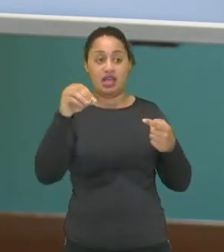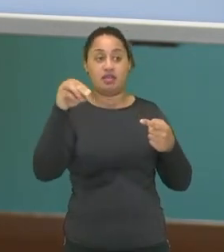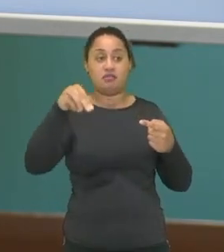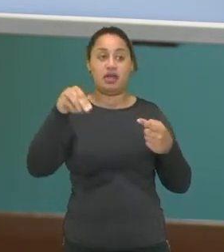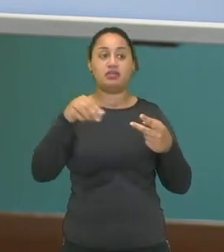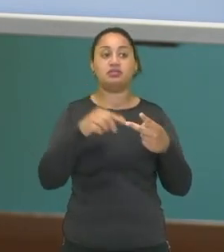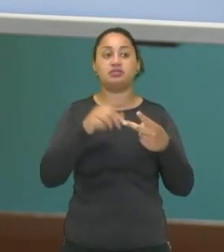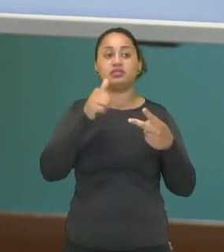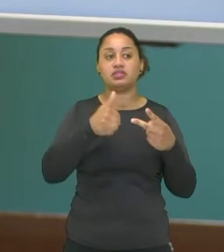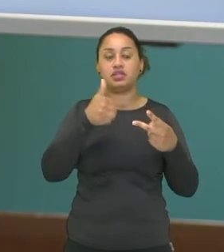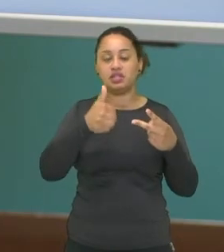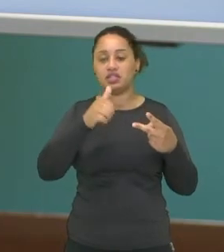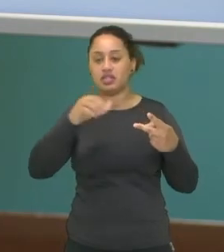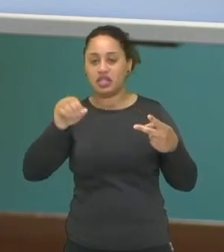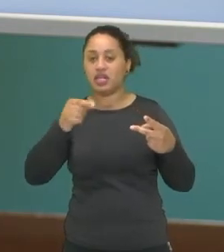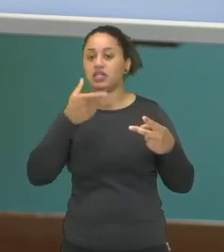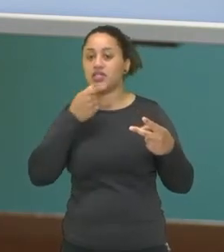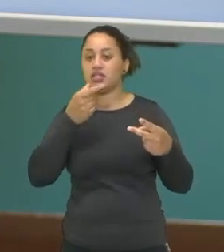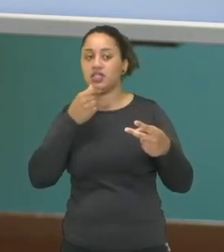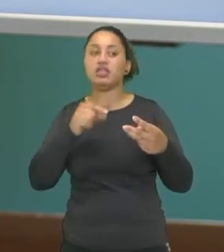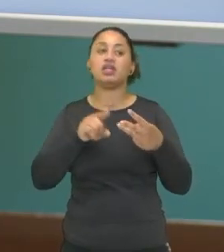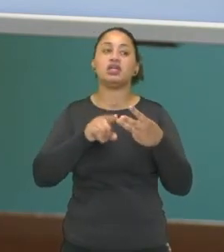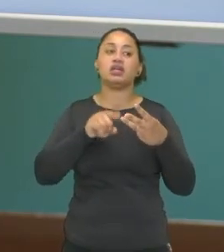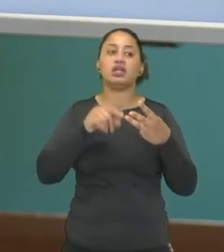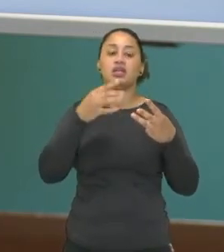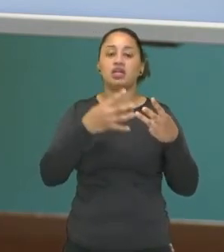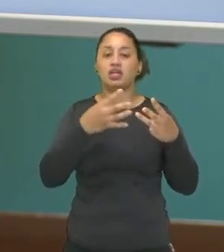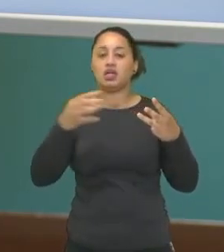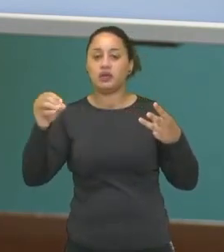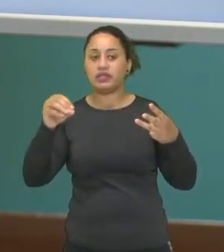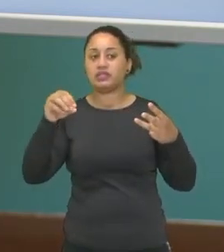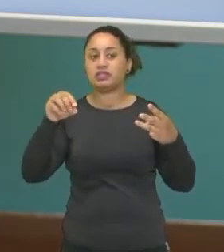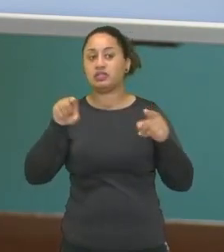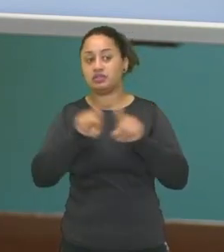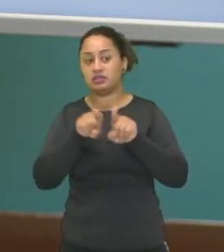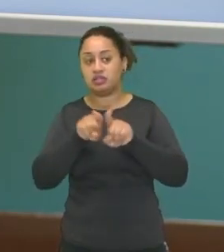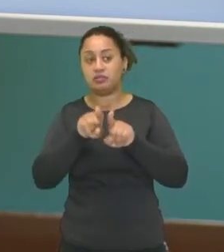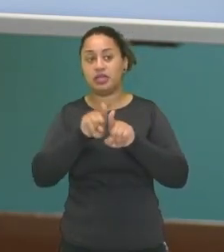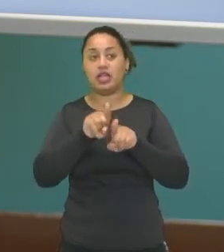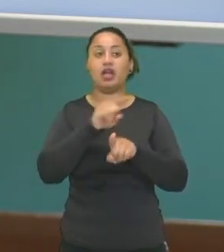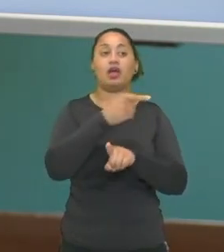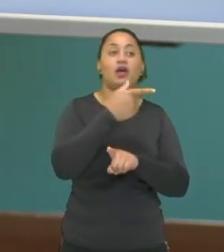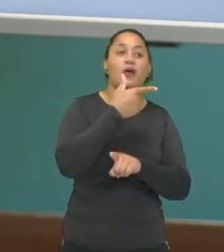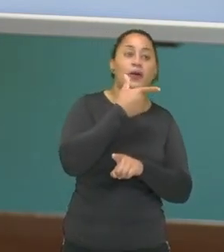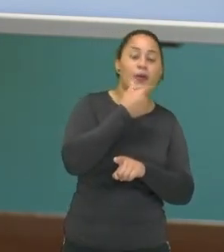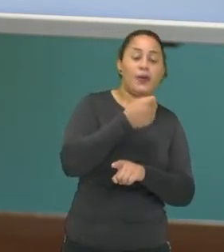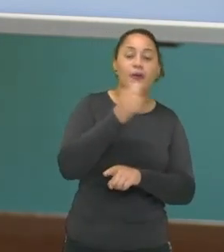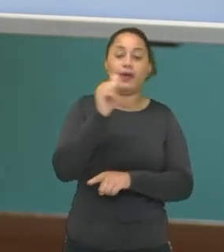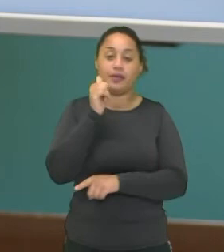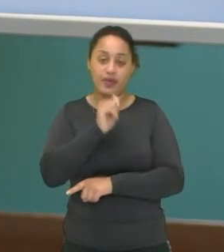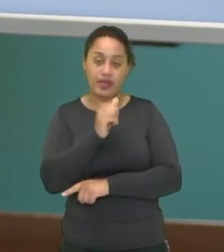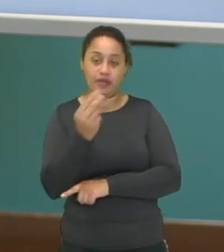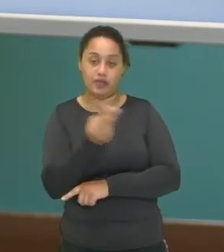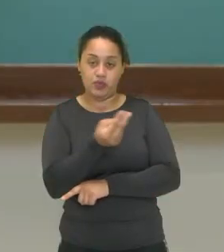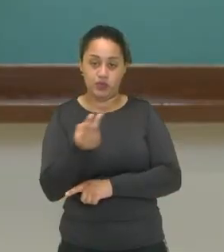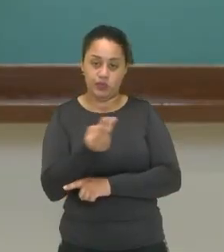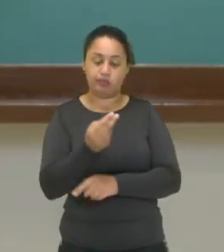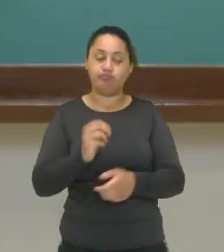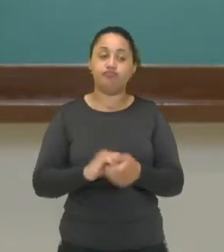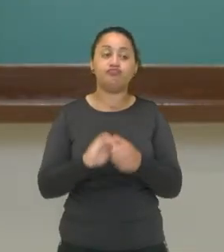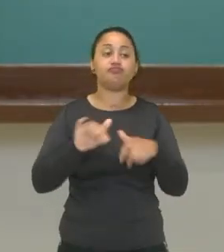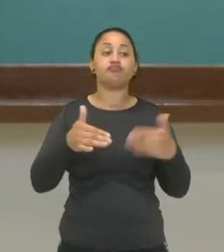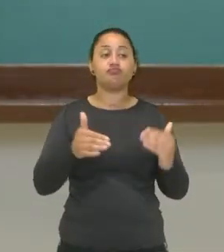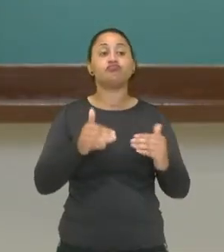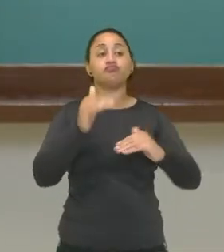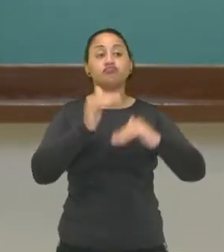110 metros no masculino e também 400 metros daí para o masculino e para o feminino. Então, nessas